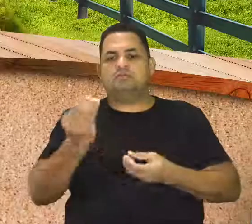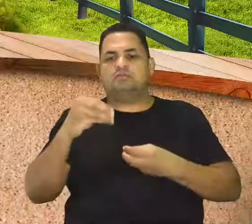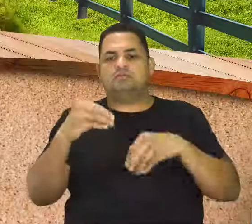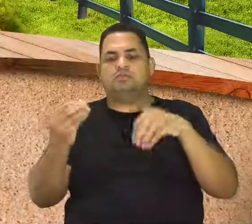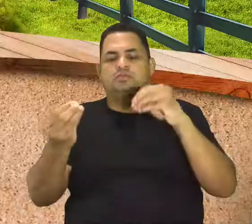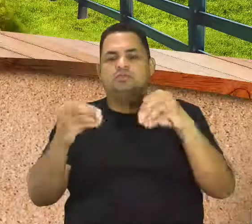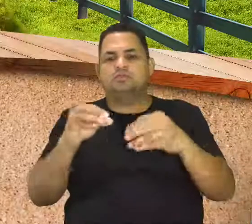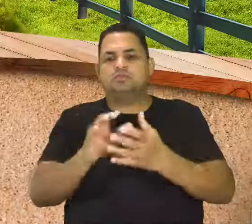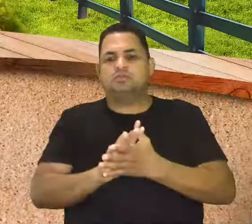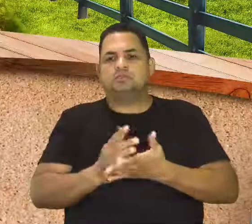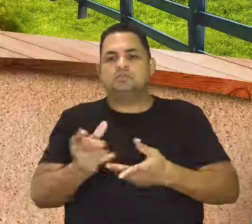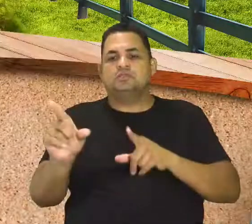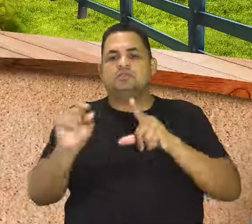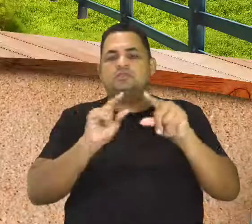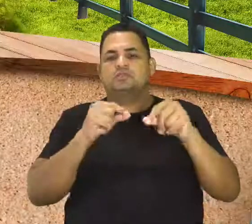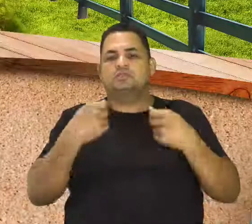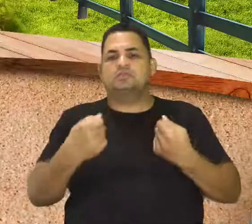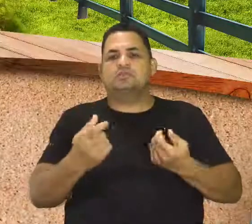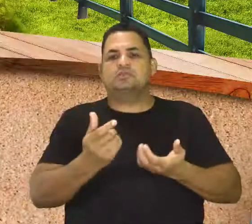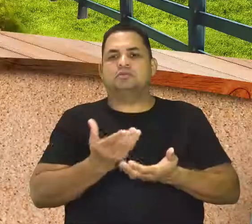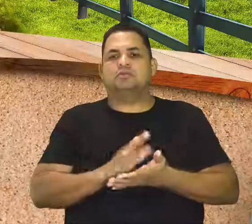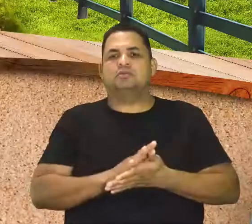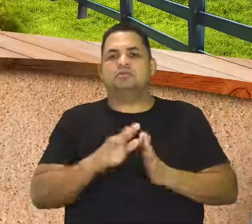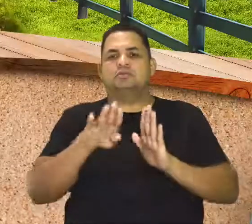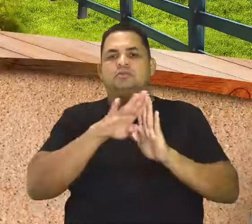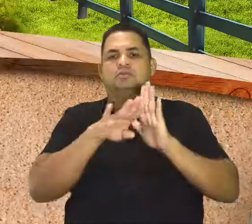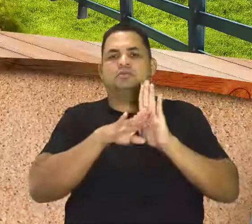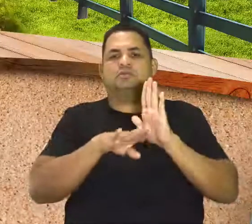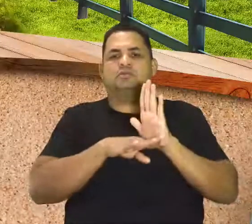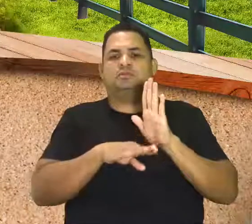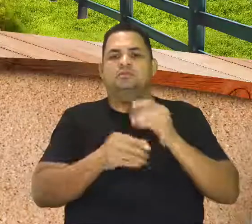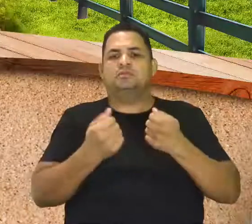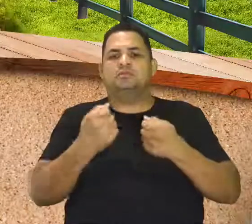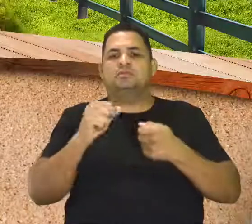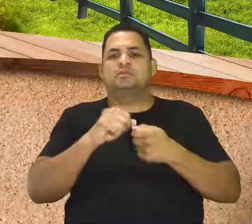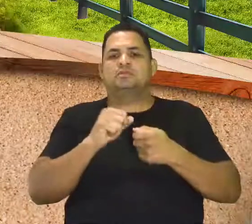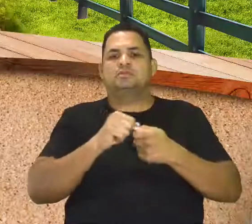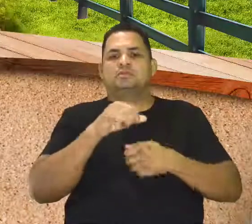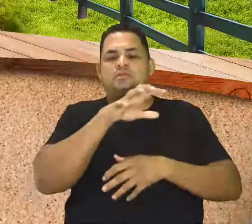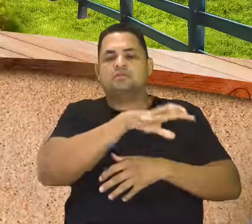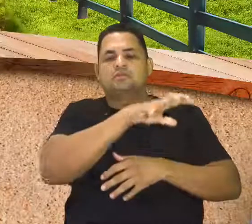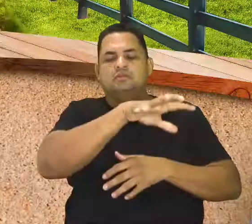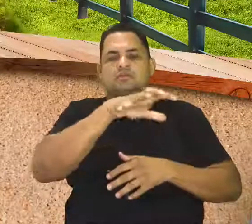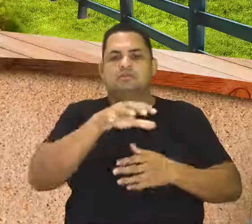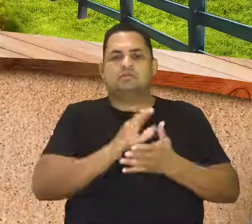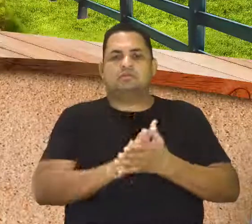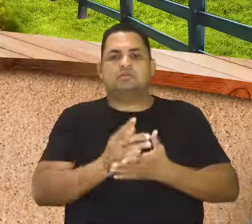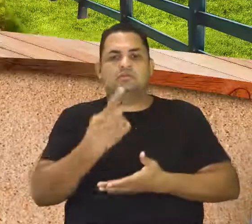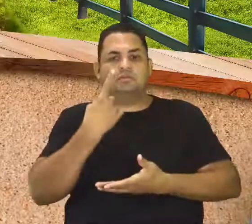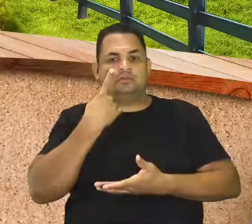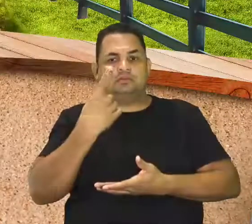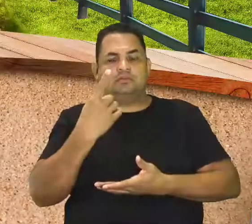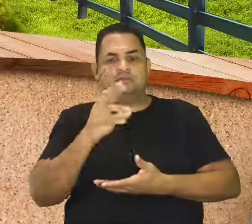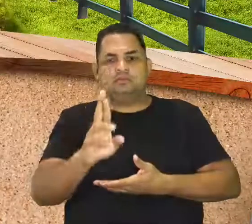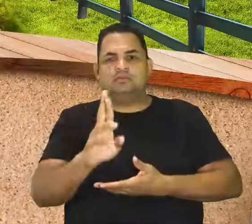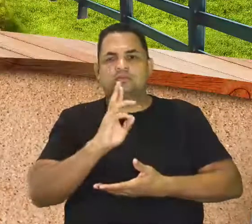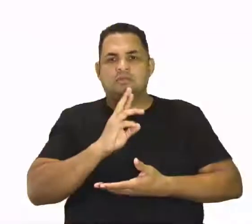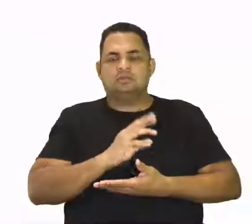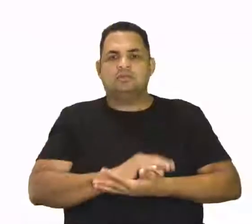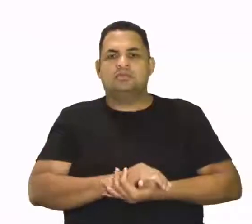que eu tenho que selecionar, mediante o levantamento que eu faço da área. Vamos dar uma olhada lá na